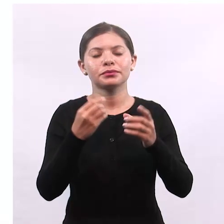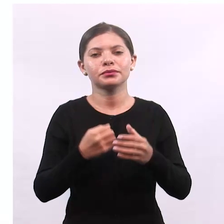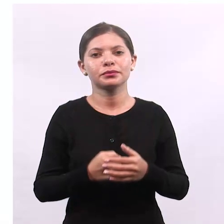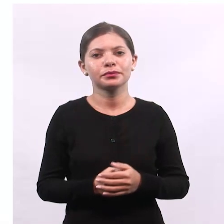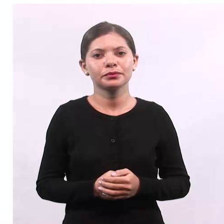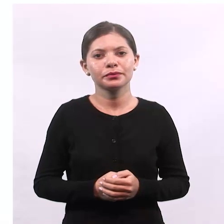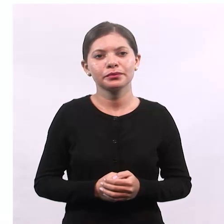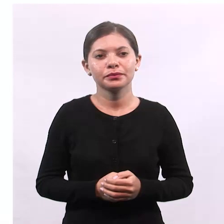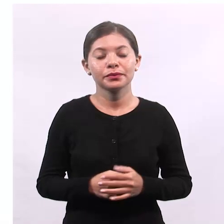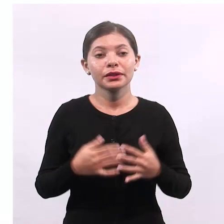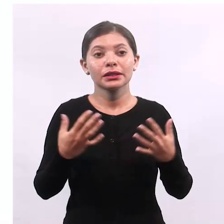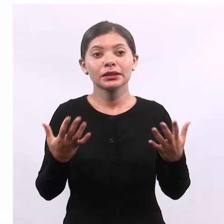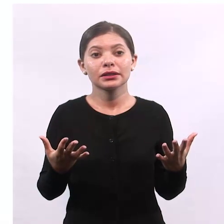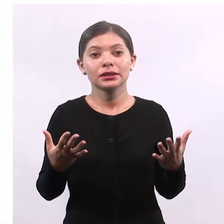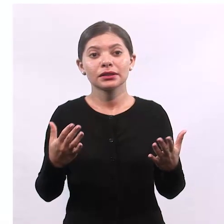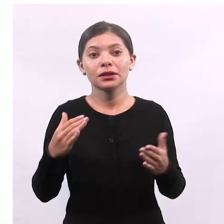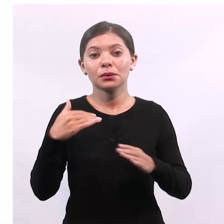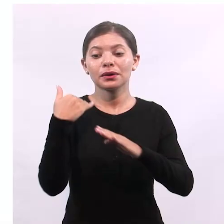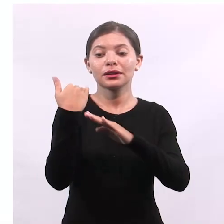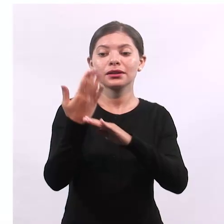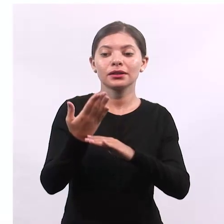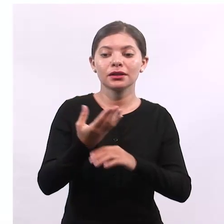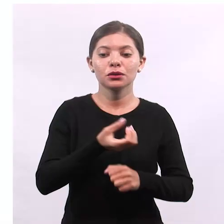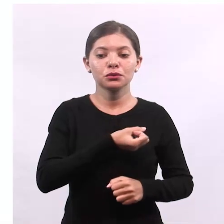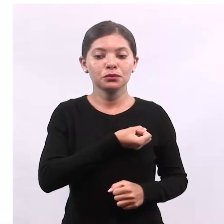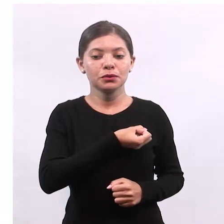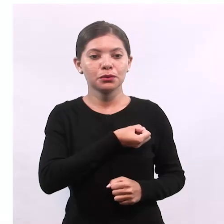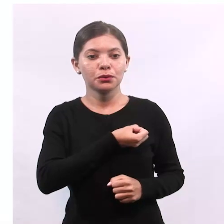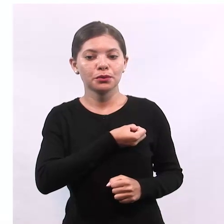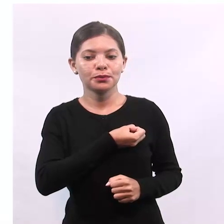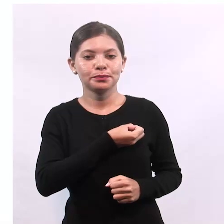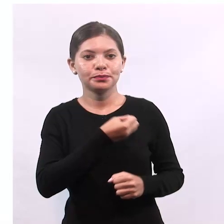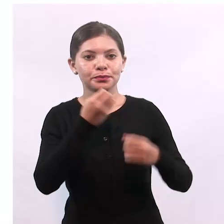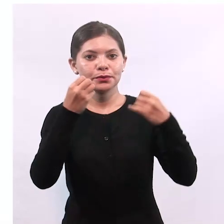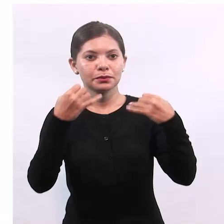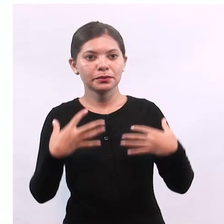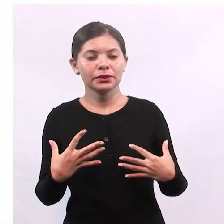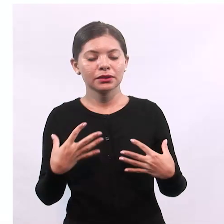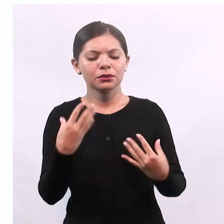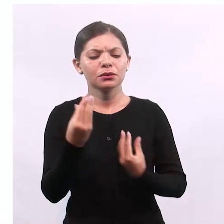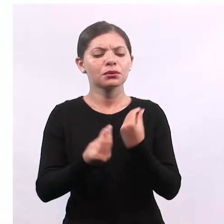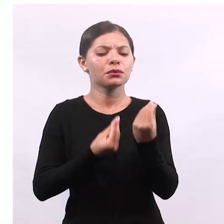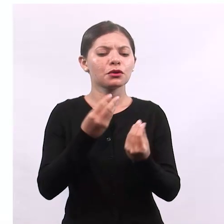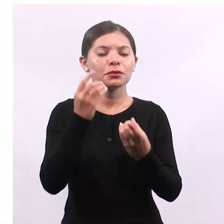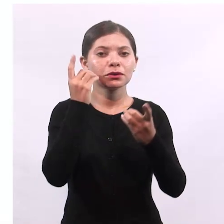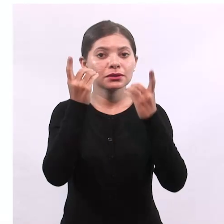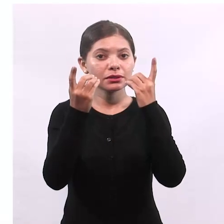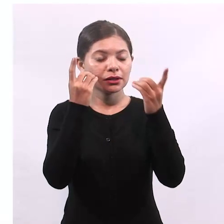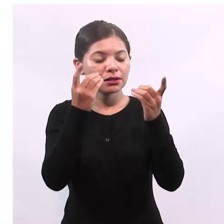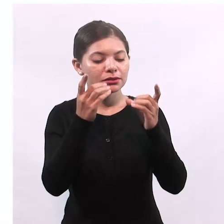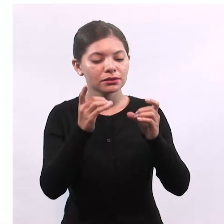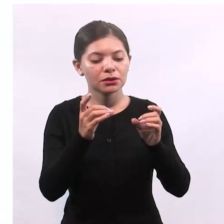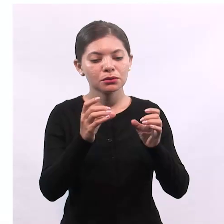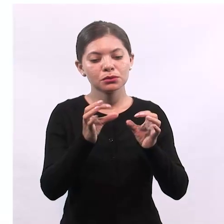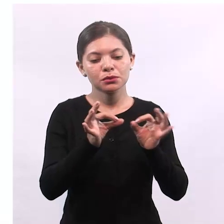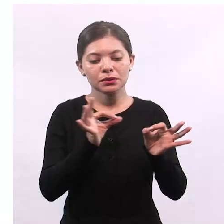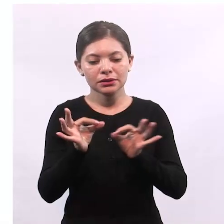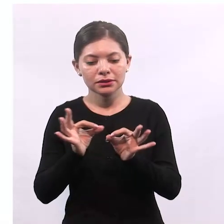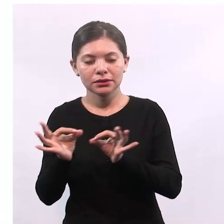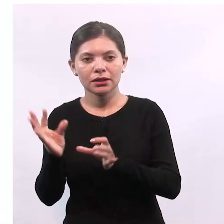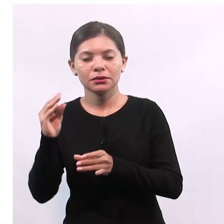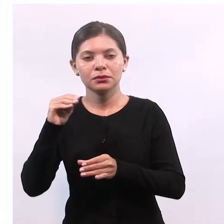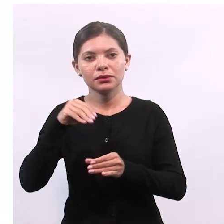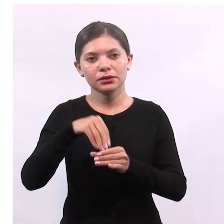distribuição geográfica então Além do valor numérico eu estou dizendo como que esses dados estão